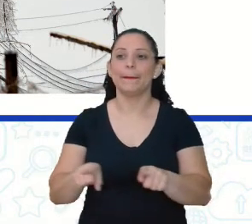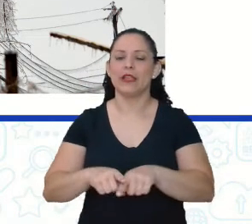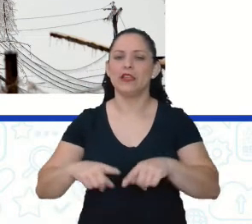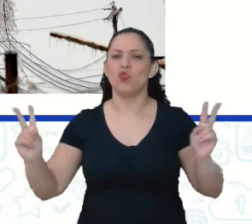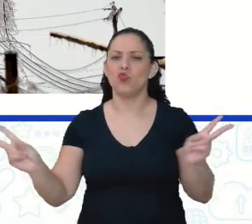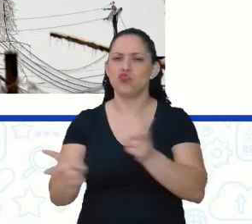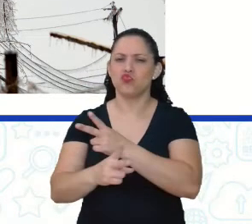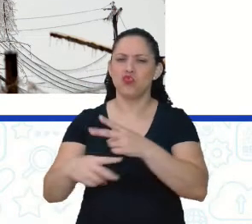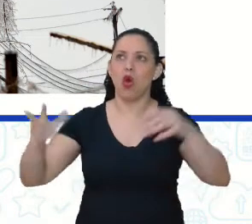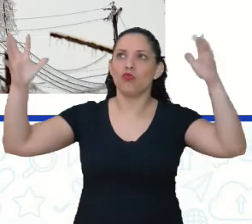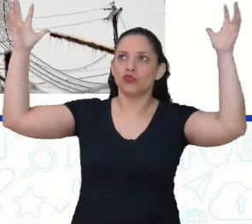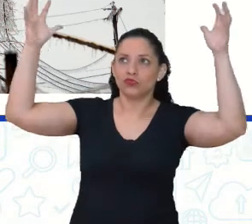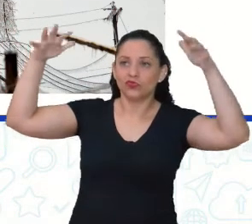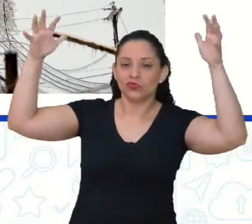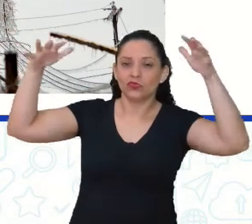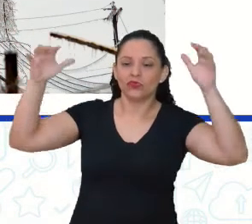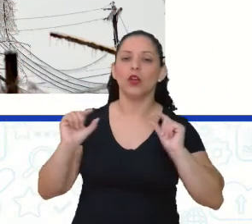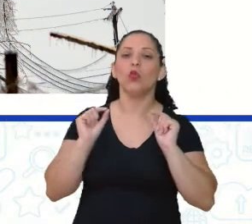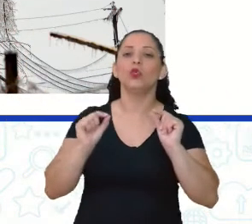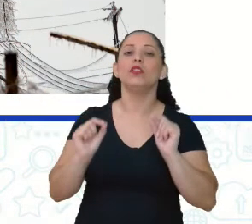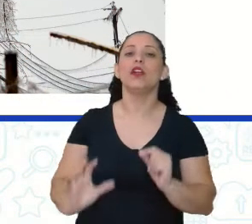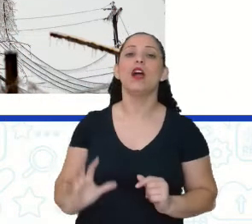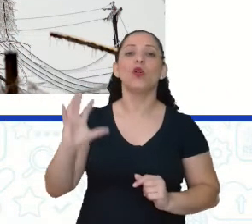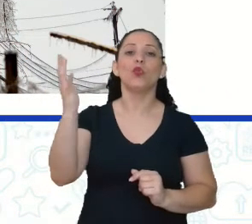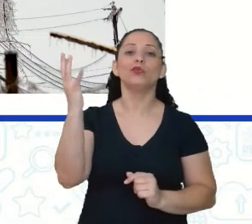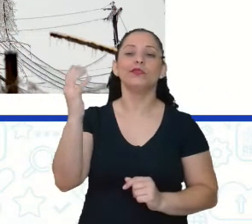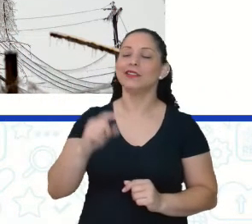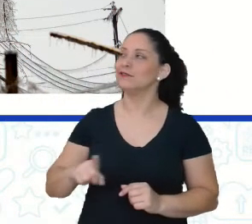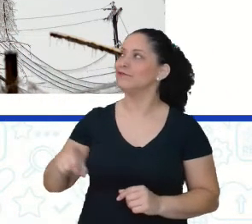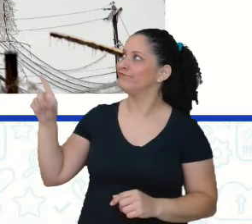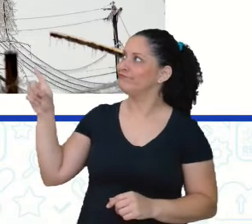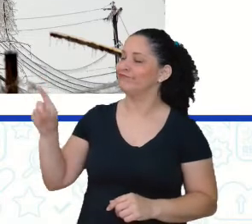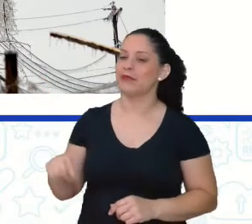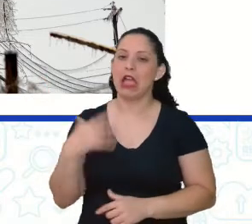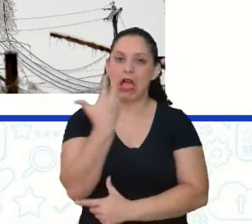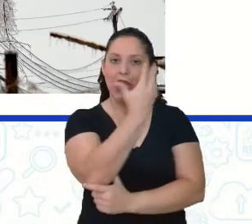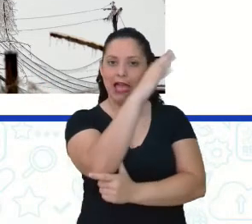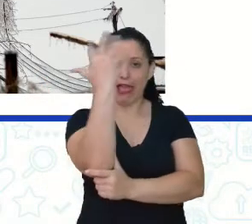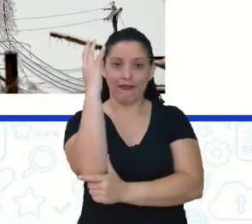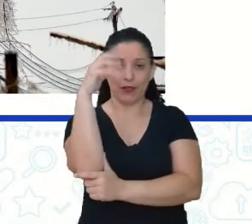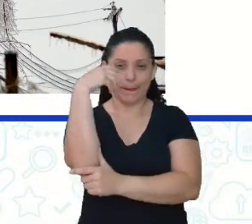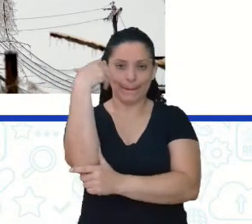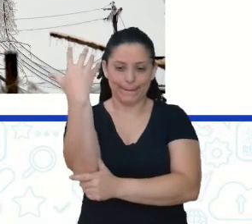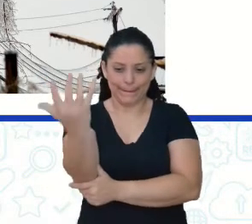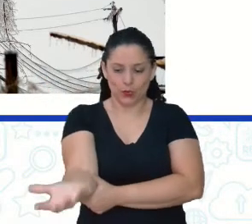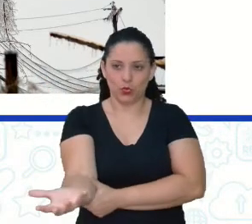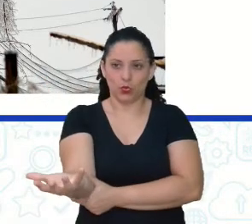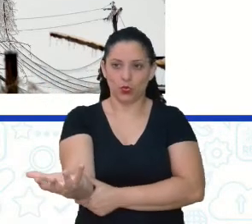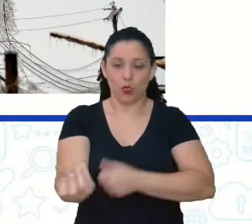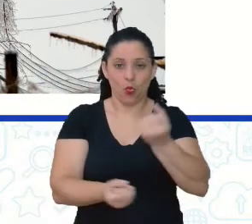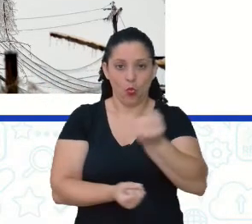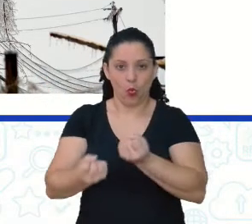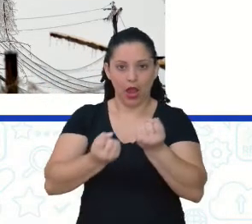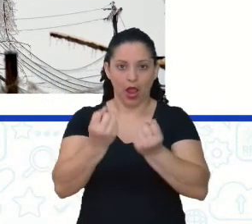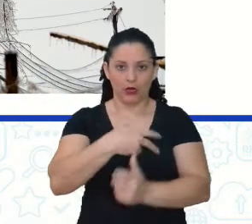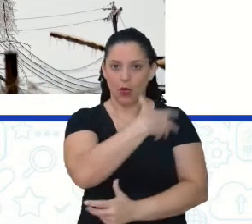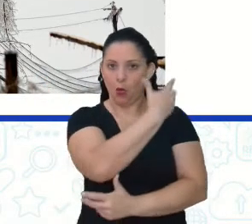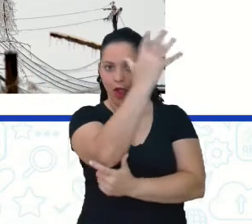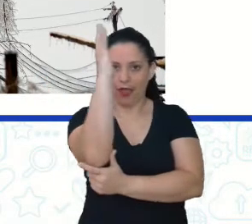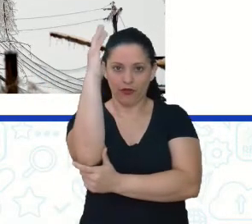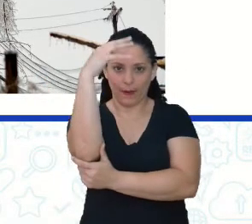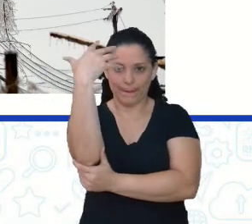podem trazer esse caos aí nas cidades, né? A queda de árvores. Olha só, esse carro ficou preso aí com uma árvore,